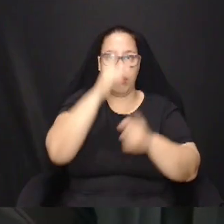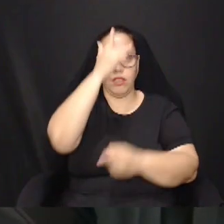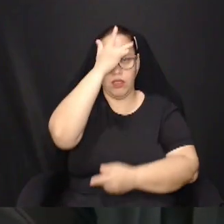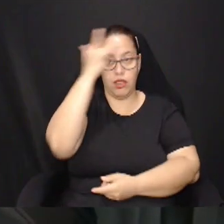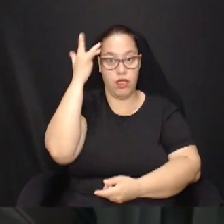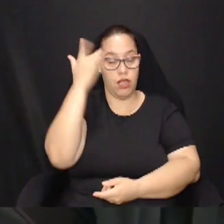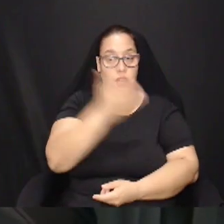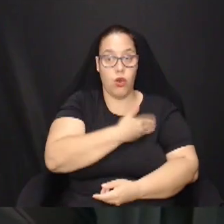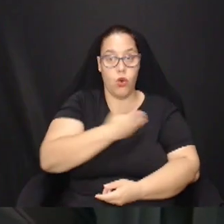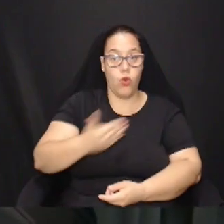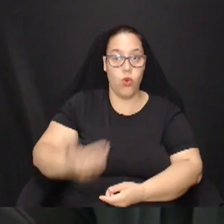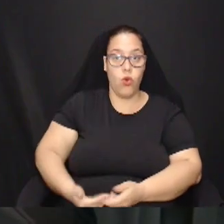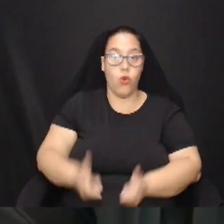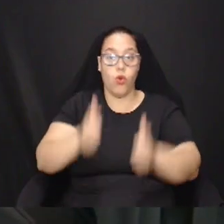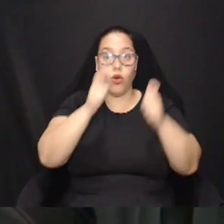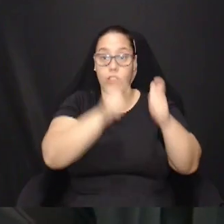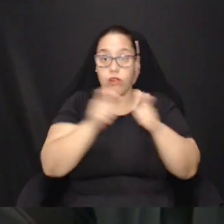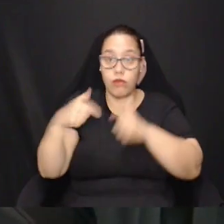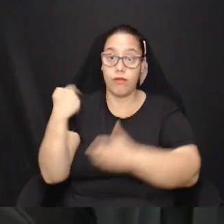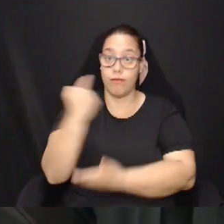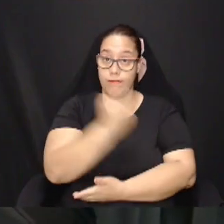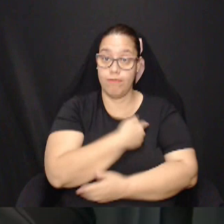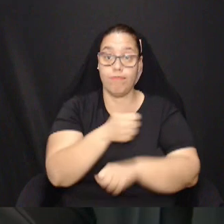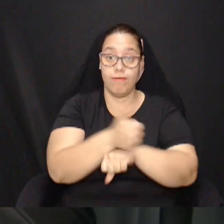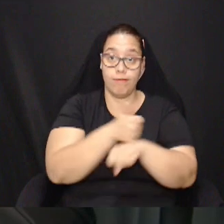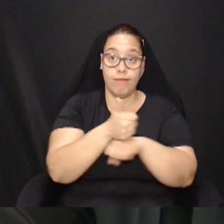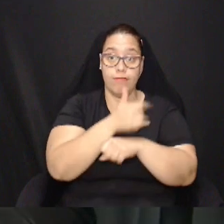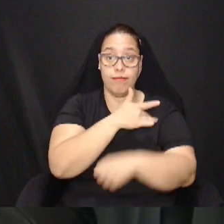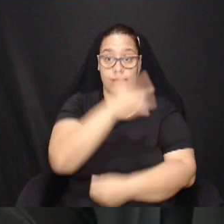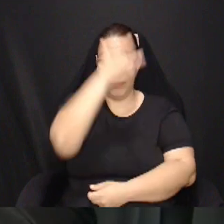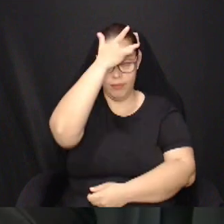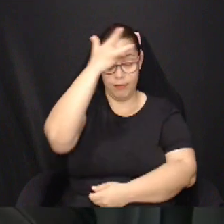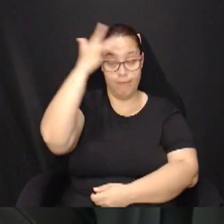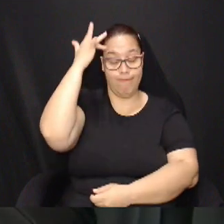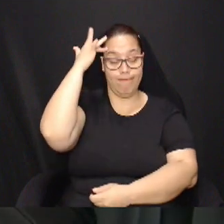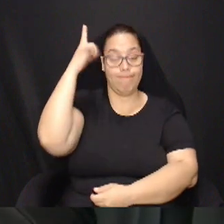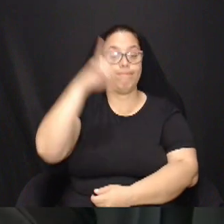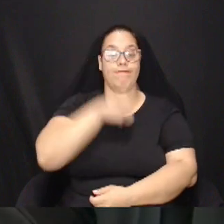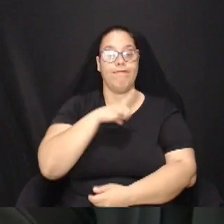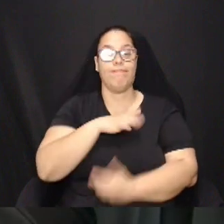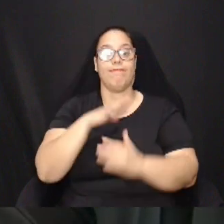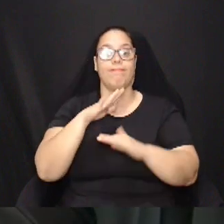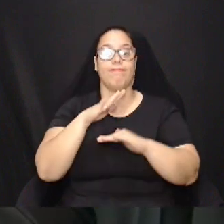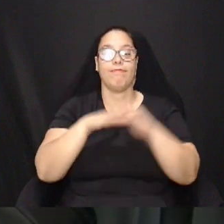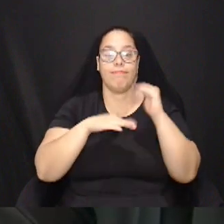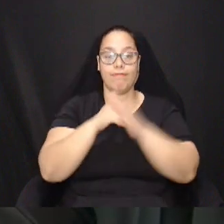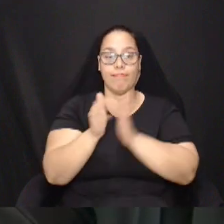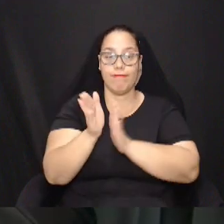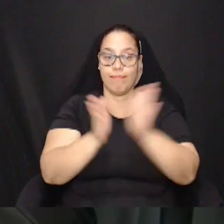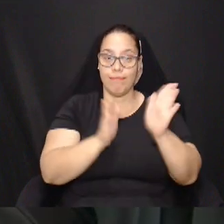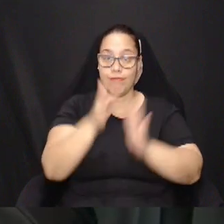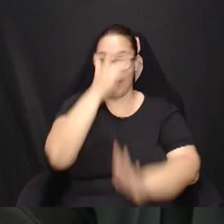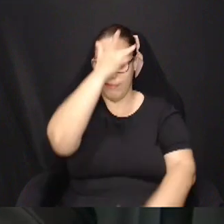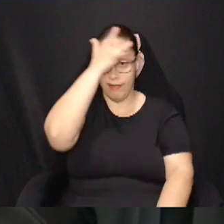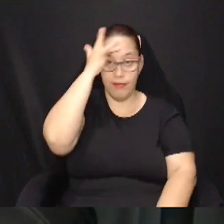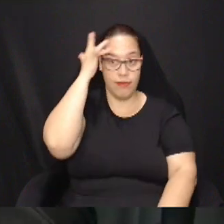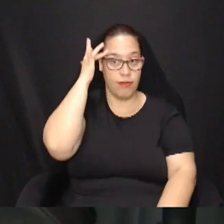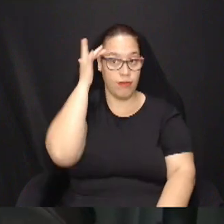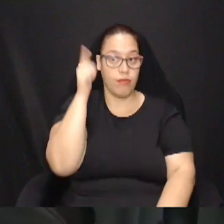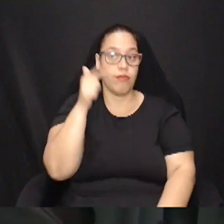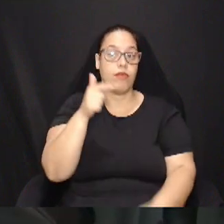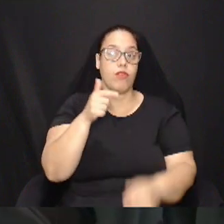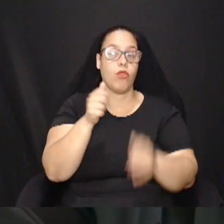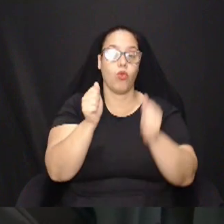é o espaço que nós, profissionais da saúde mental, temos para tratar, para acessar essas pessoas e para trabalhar com essas